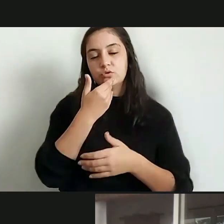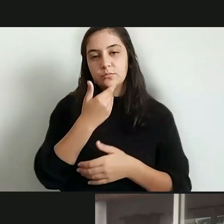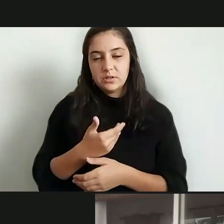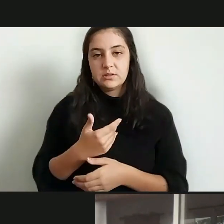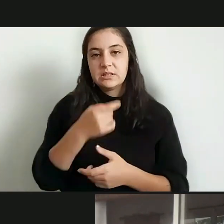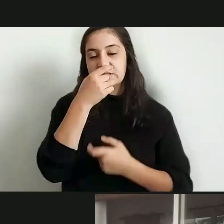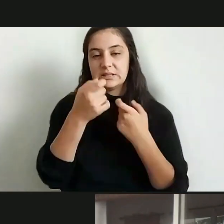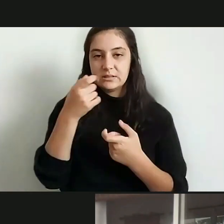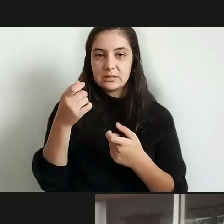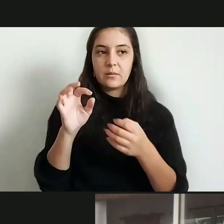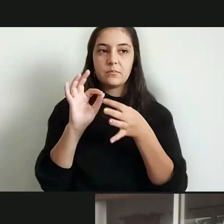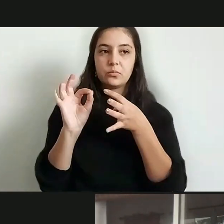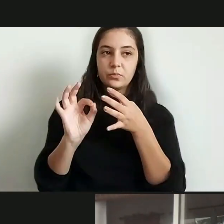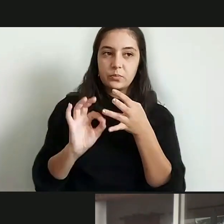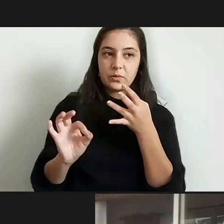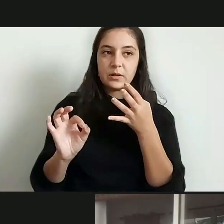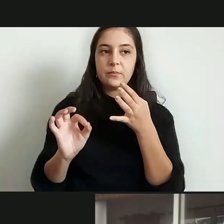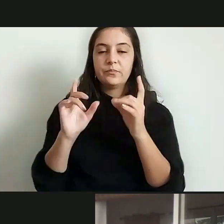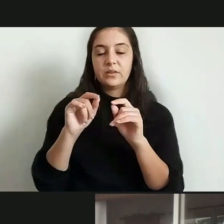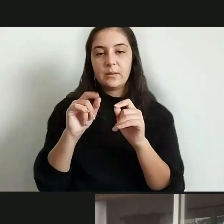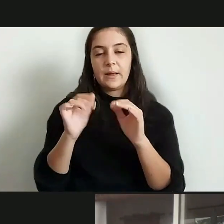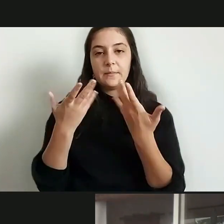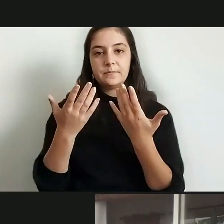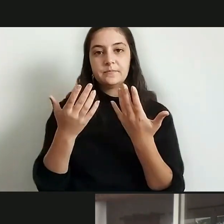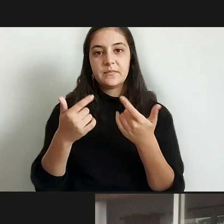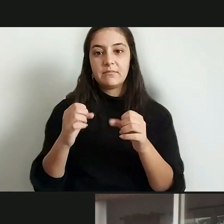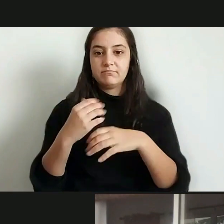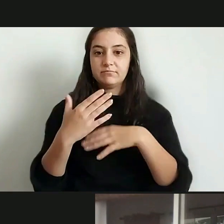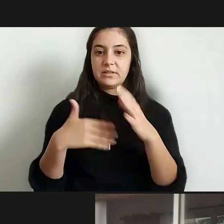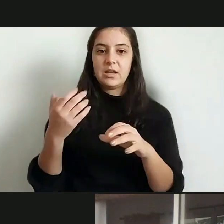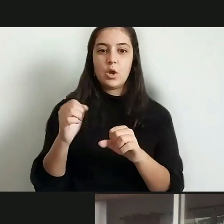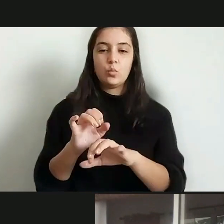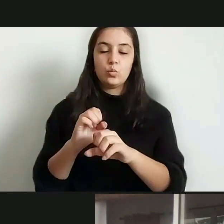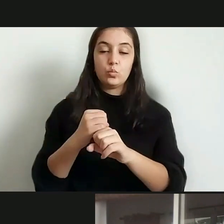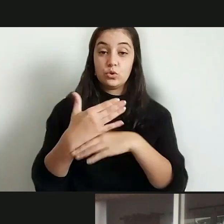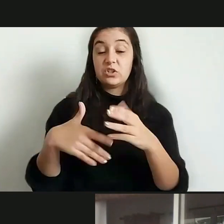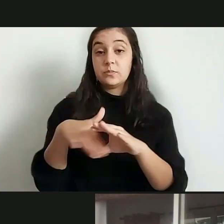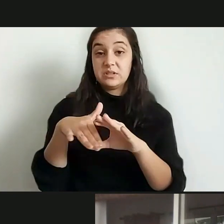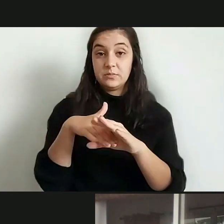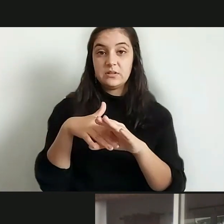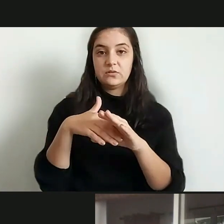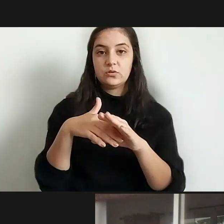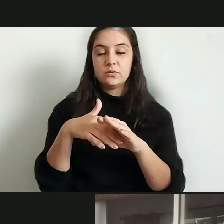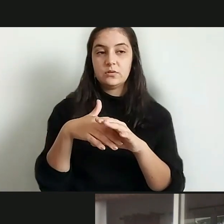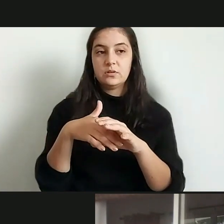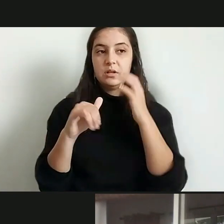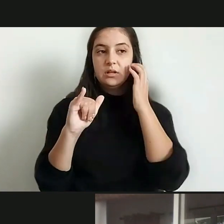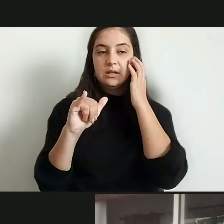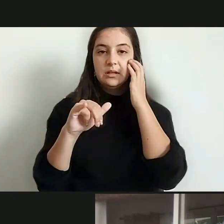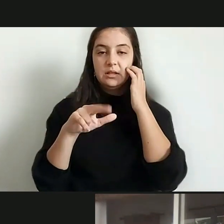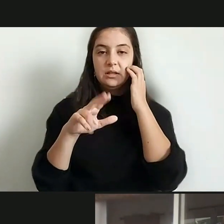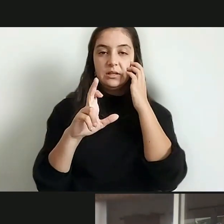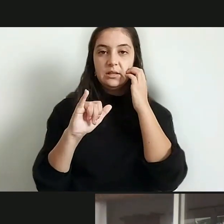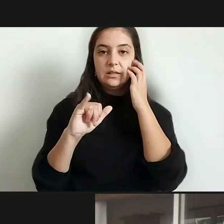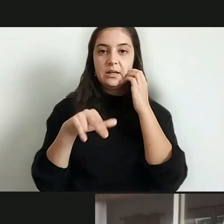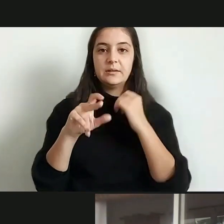de coletivos e dinamizadora ela própria de processos participativos. Irina Gomes, ouvimos